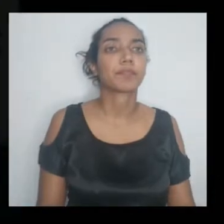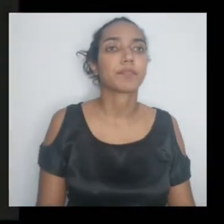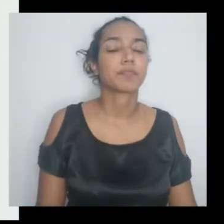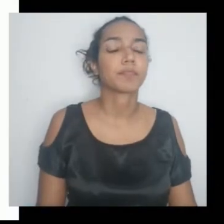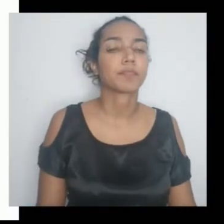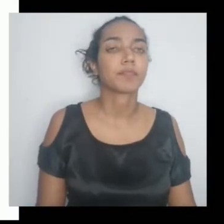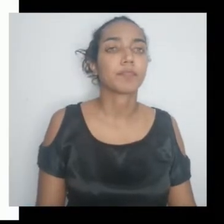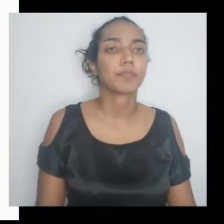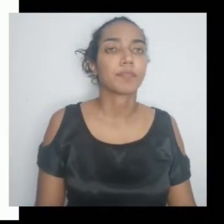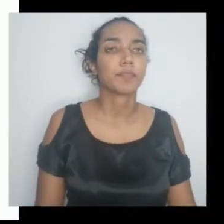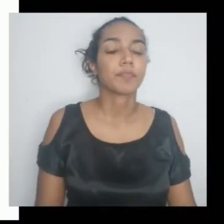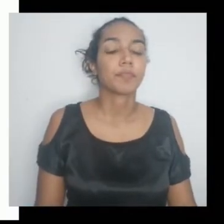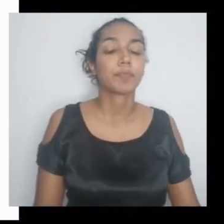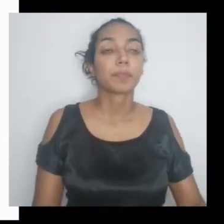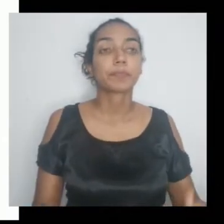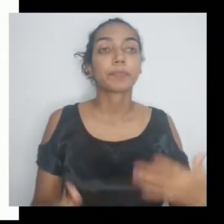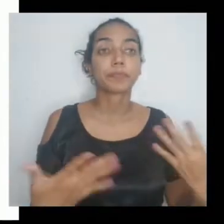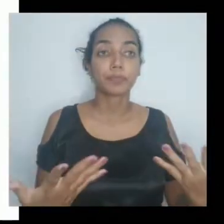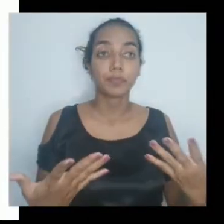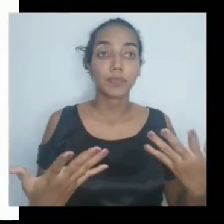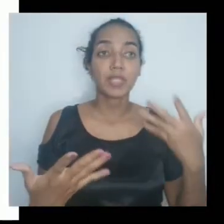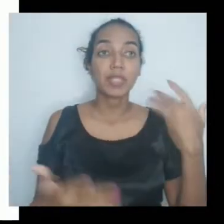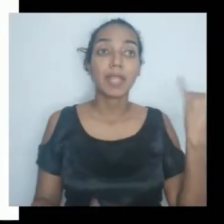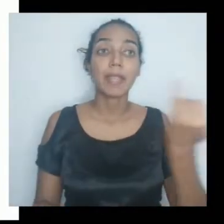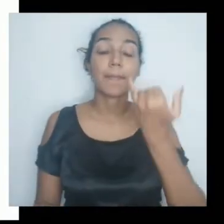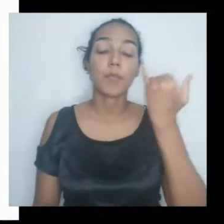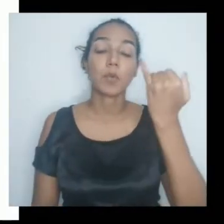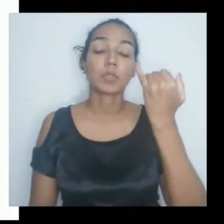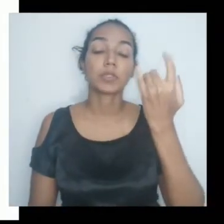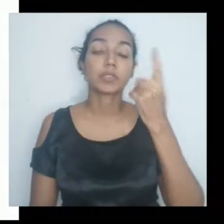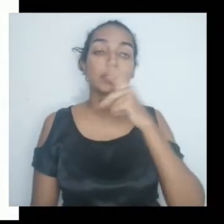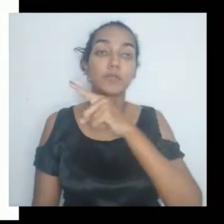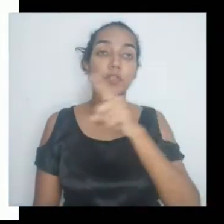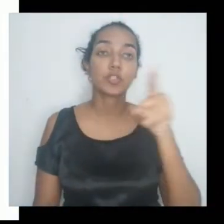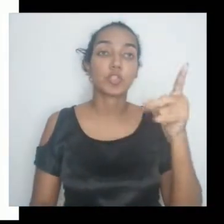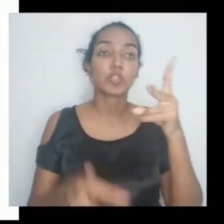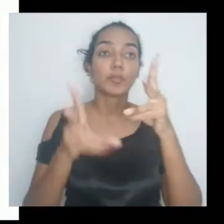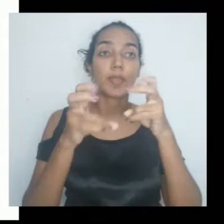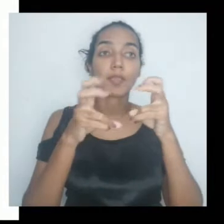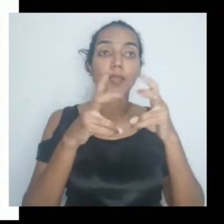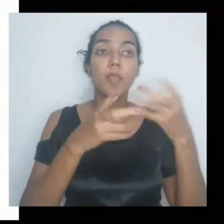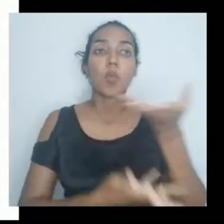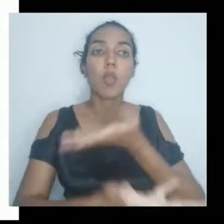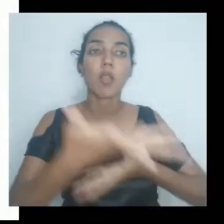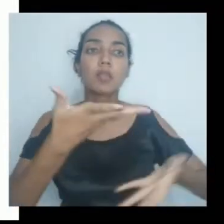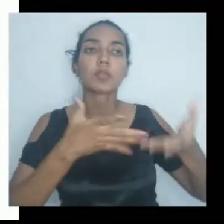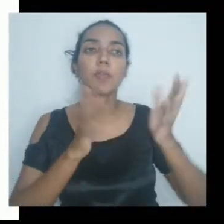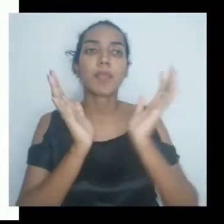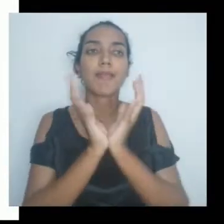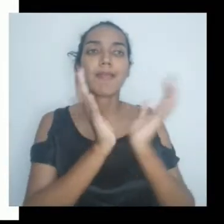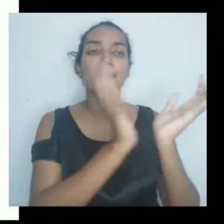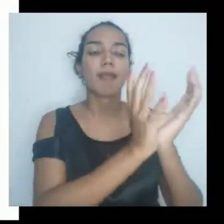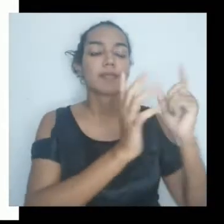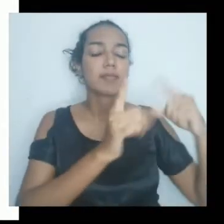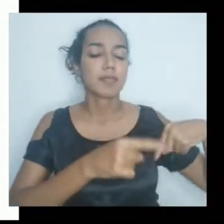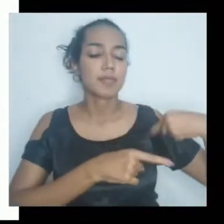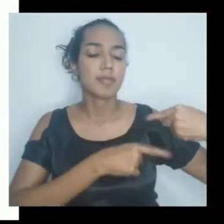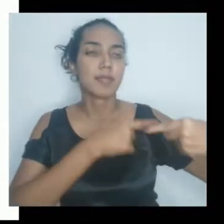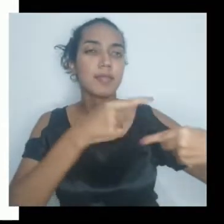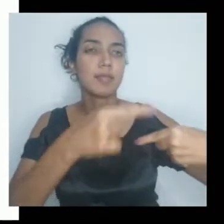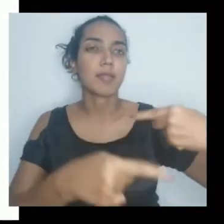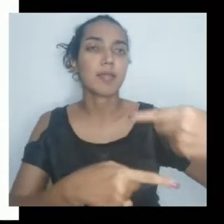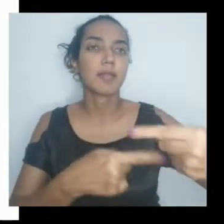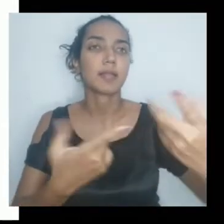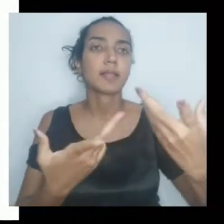É bom observar que o relacionamento entre classes de herança é sempre uma extensão. Então, se você